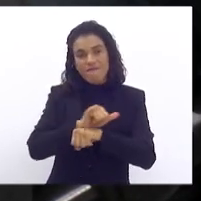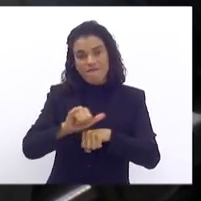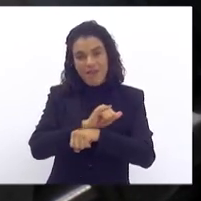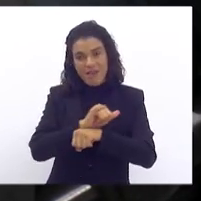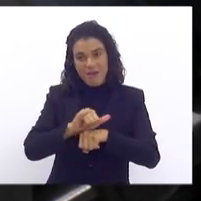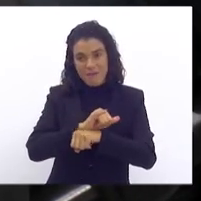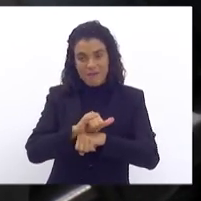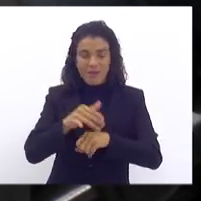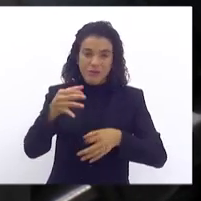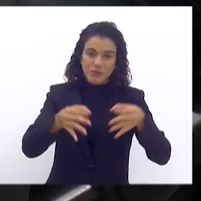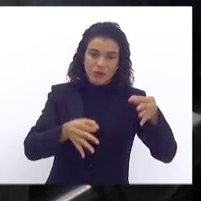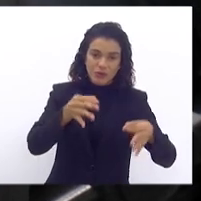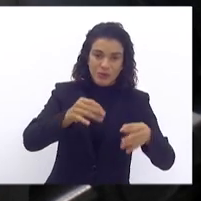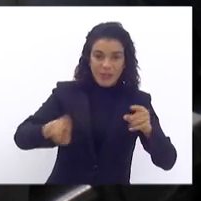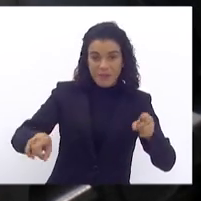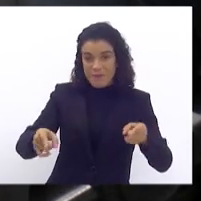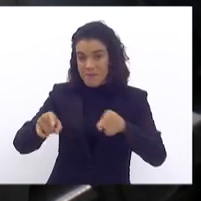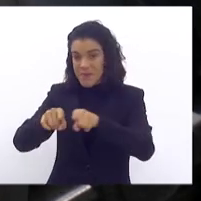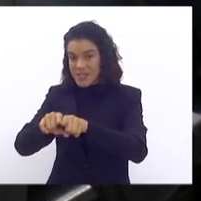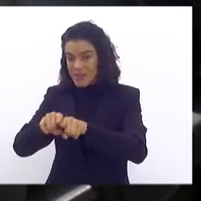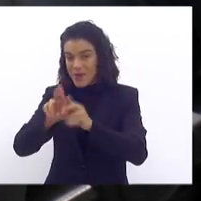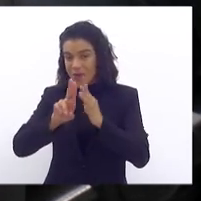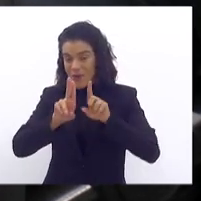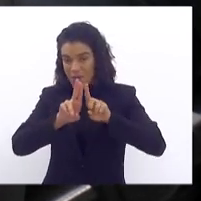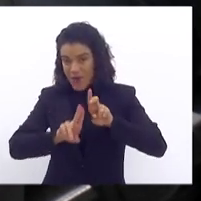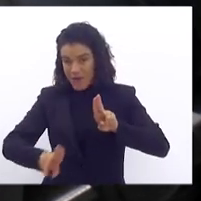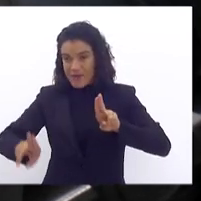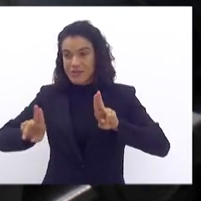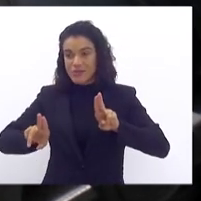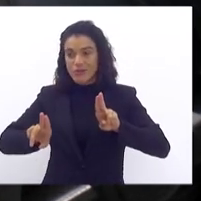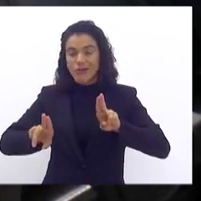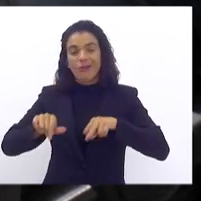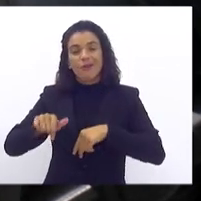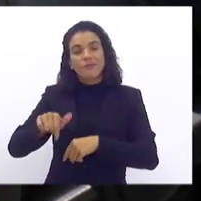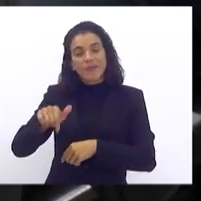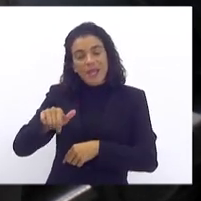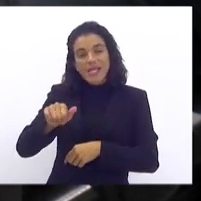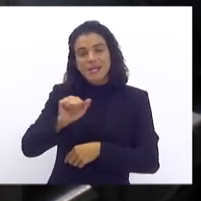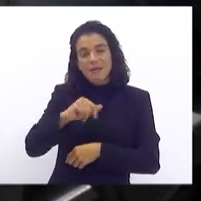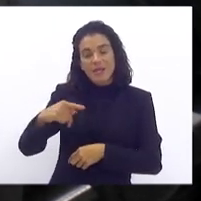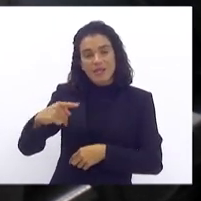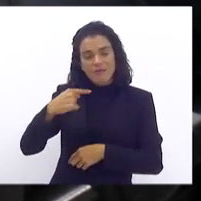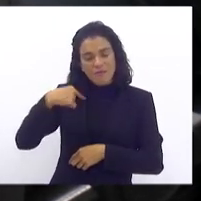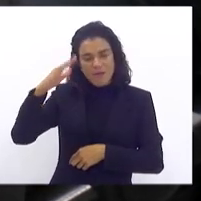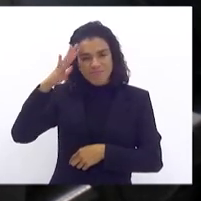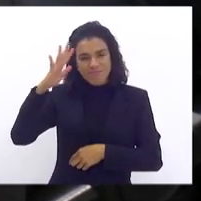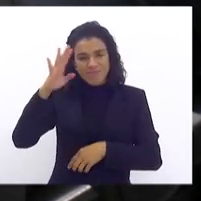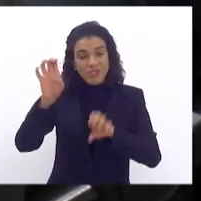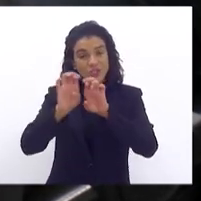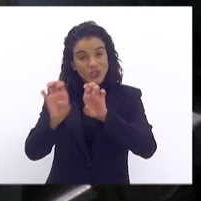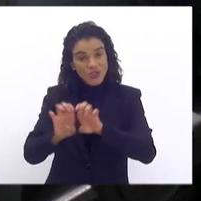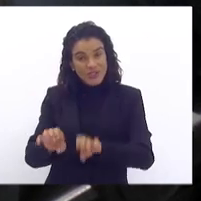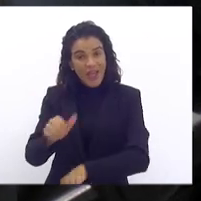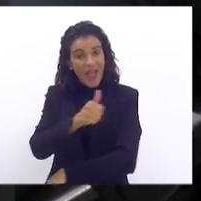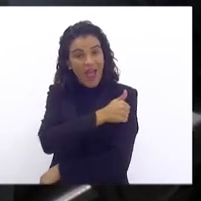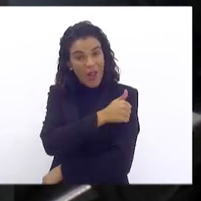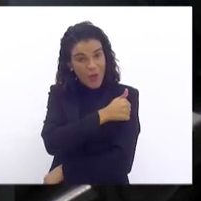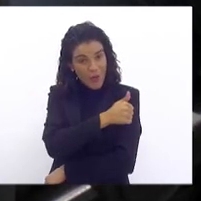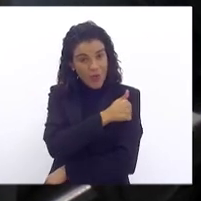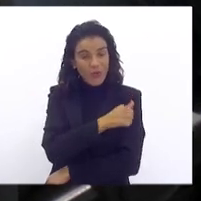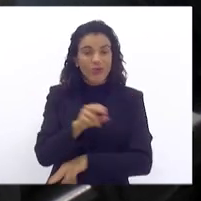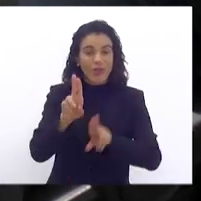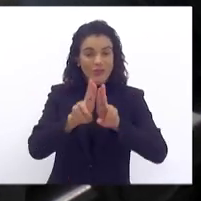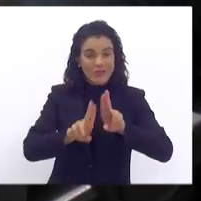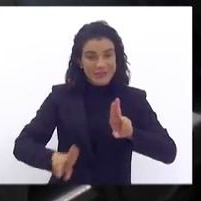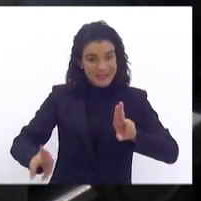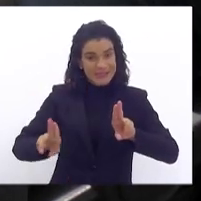em parceria com a UFRJ, e essa ferramenta ela foi pensada e estruturada por alunos da Universidade Federal